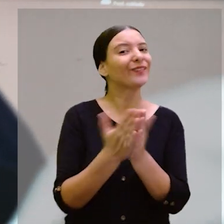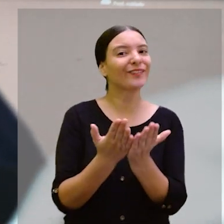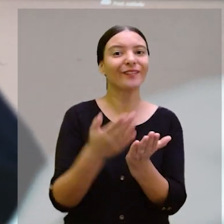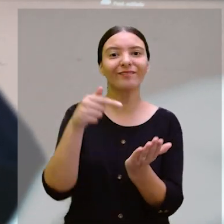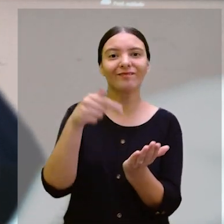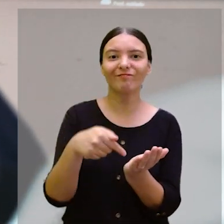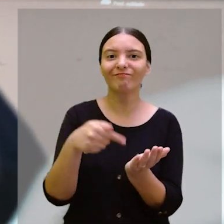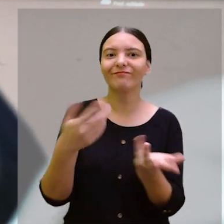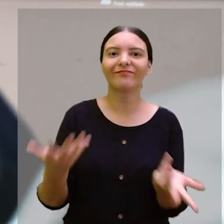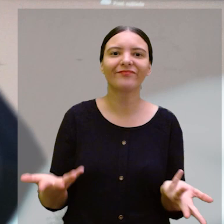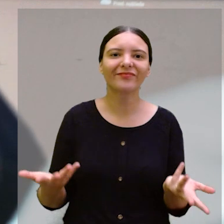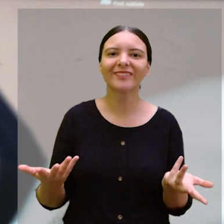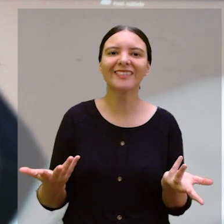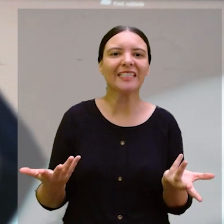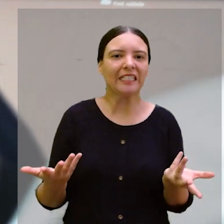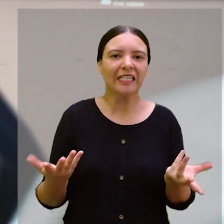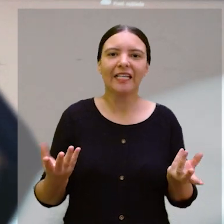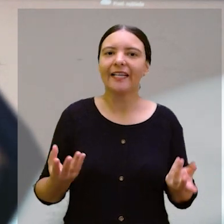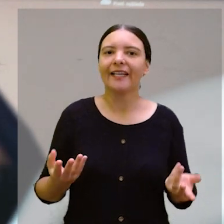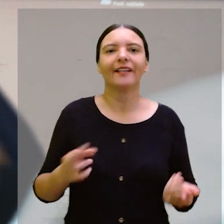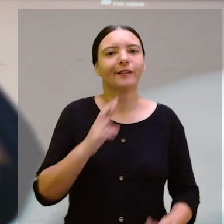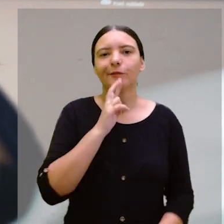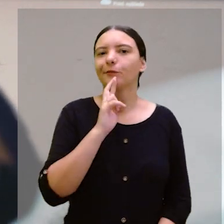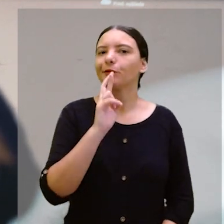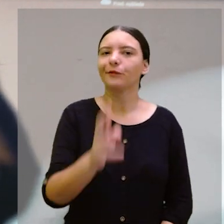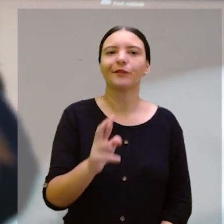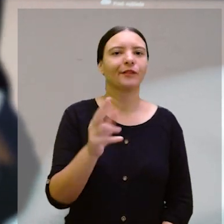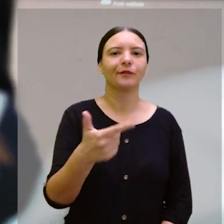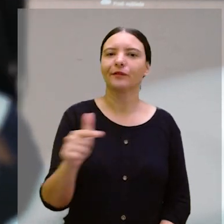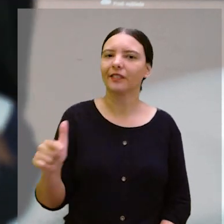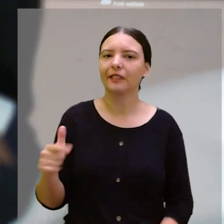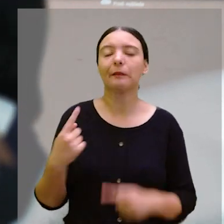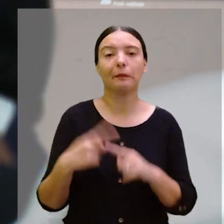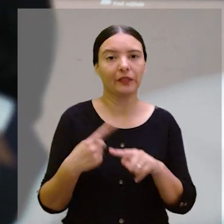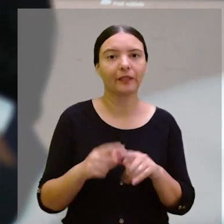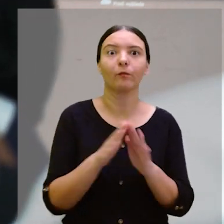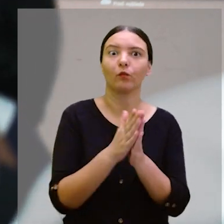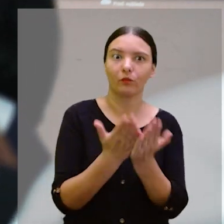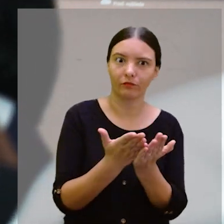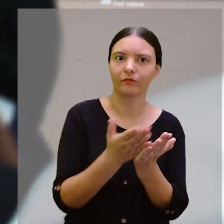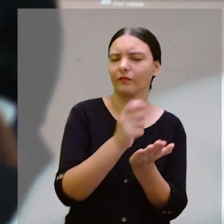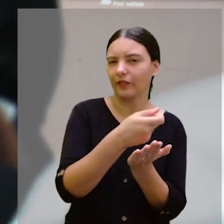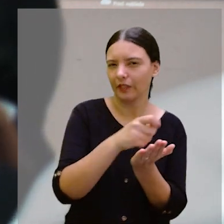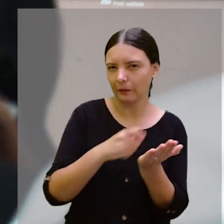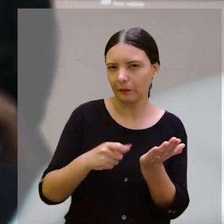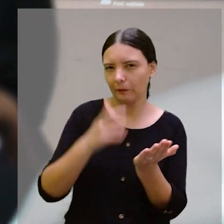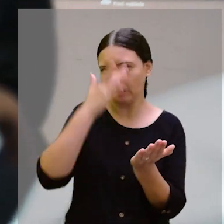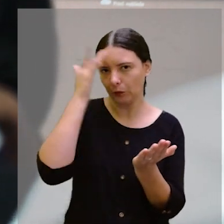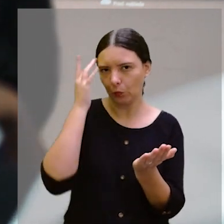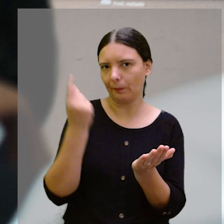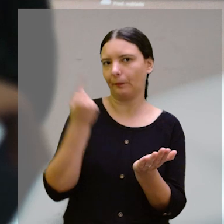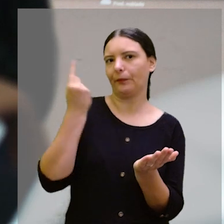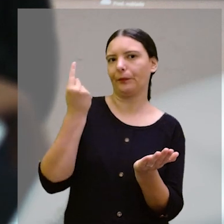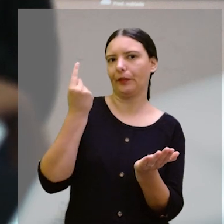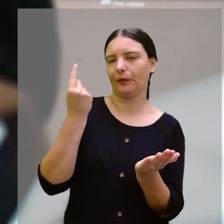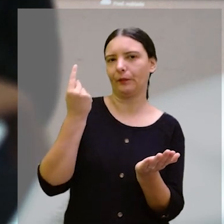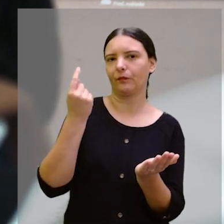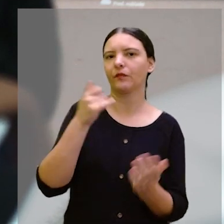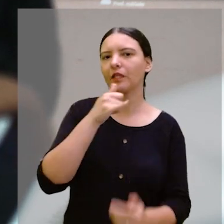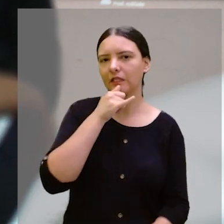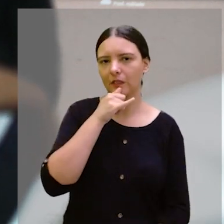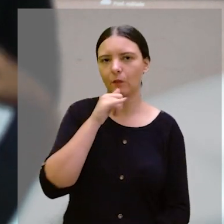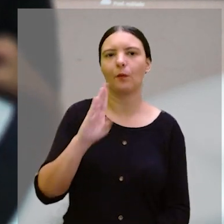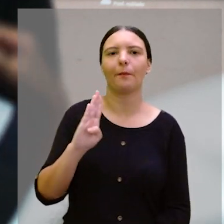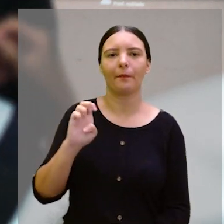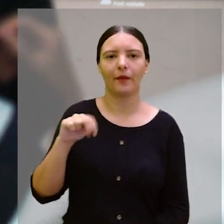livro é não responder essa pergunta. Embora seja um livro escrito em primeira pessoa, ou seja, pelo